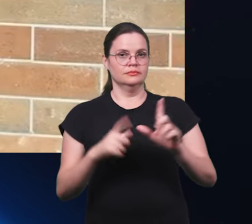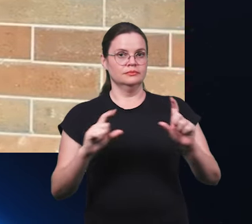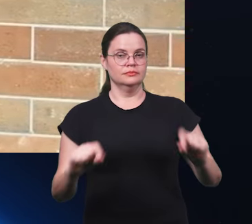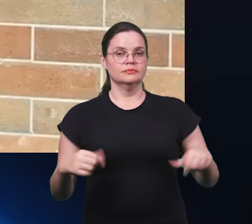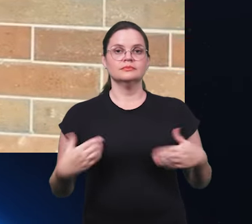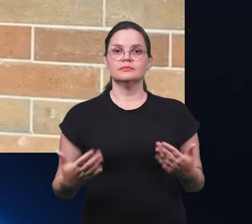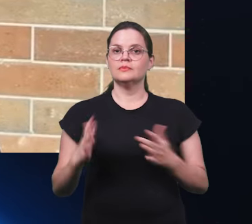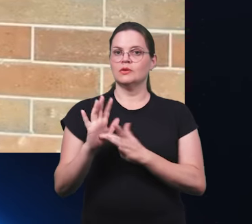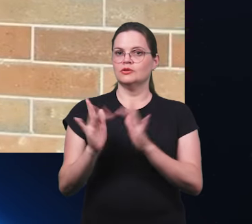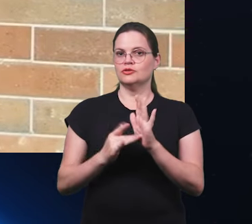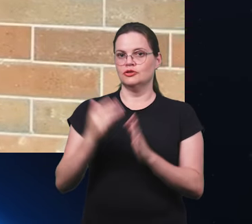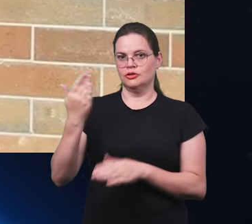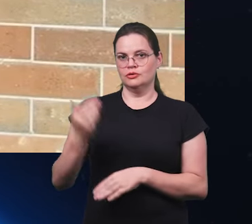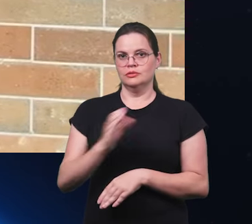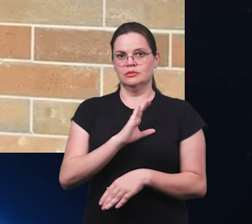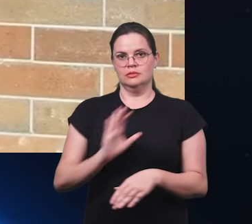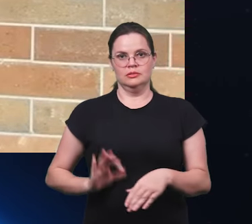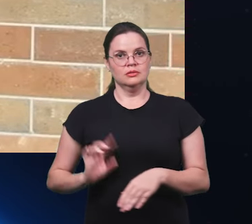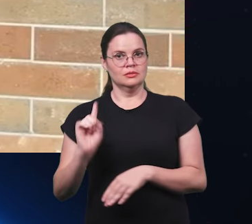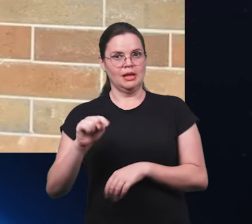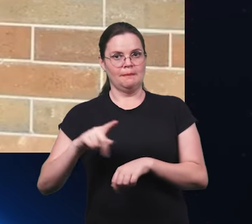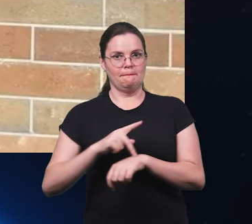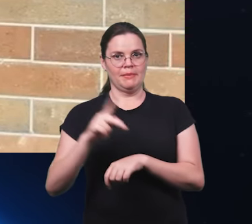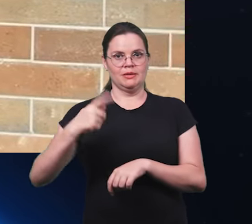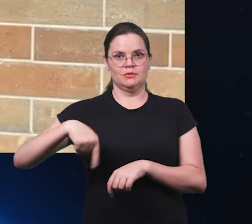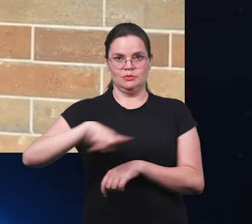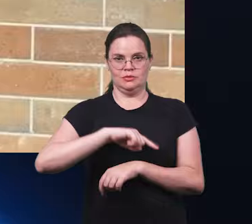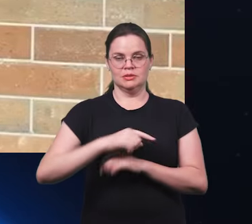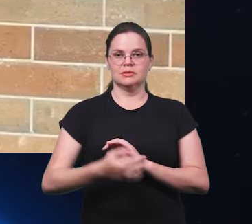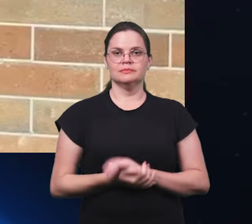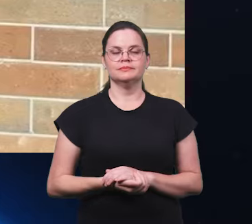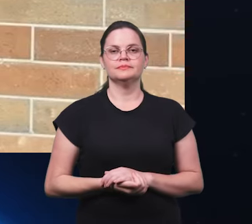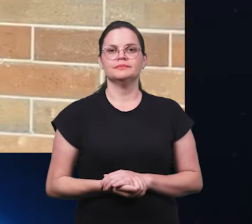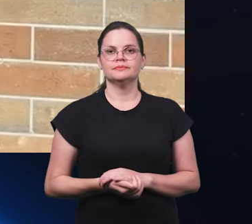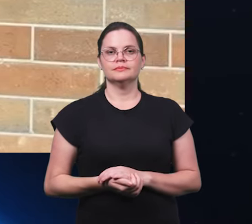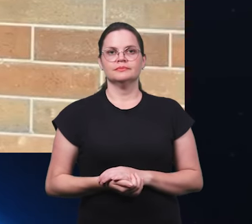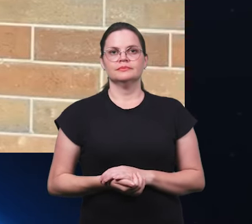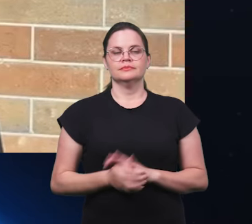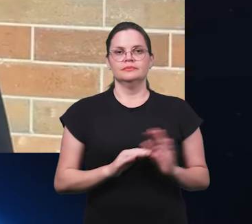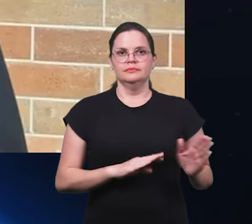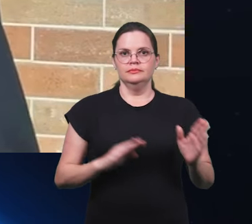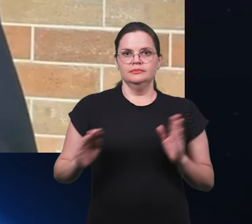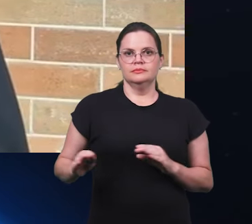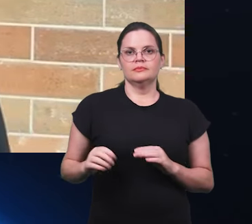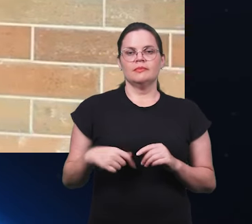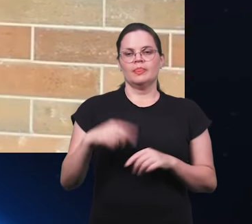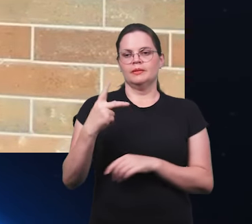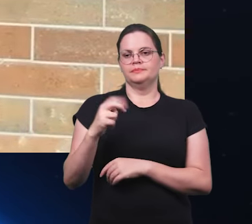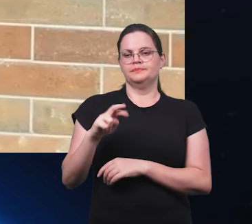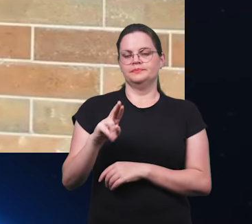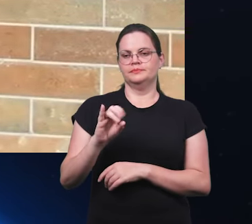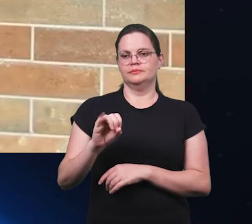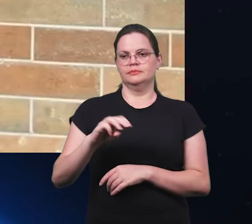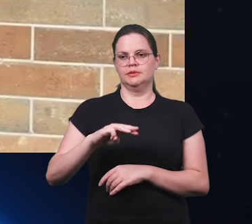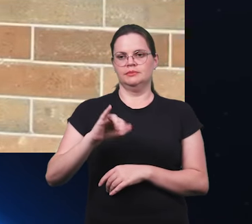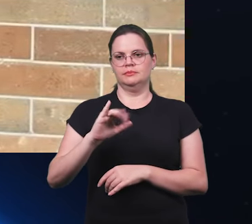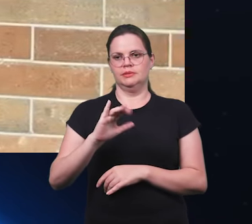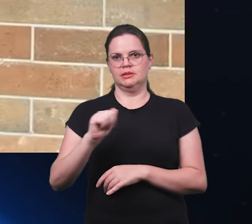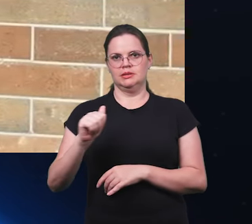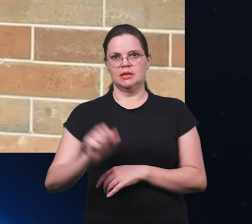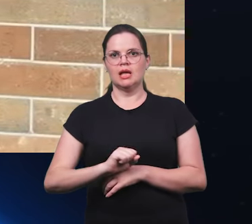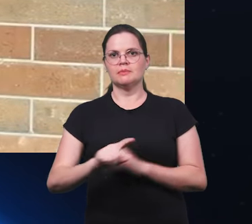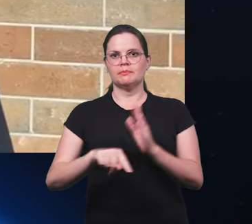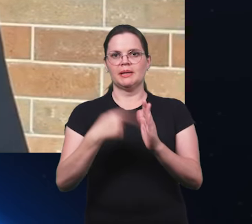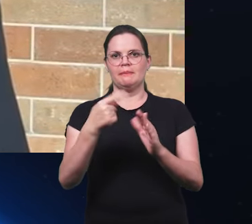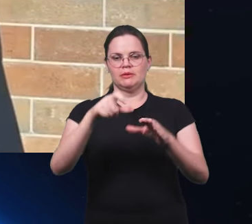porque Cristo é a nossa Páscoa. Então a Páscoa, essa festa, tem essa comemoração. E as primícias? As primícias